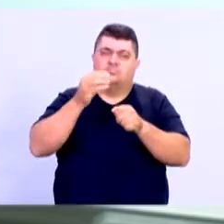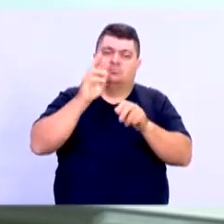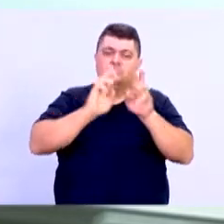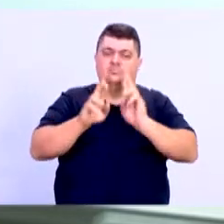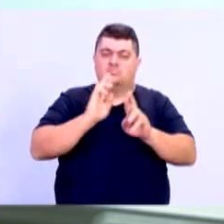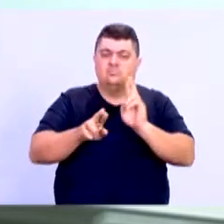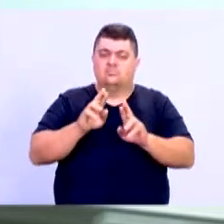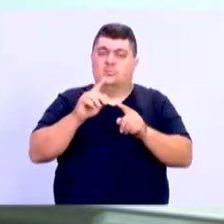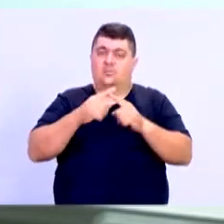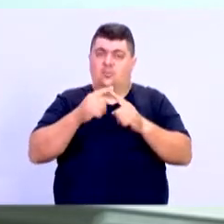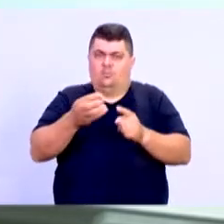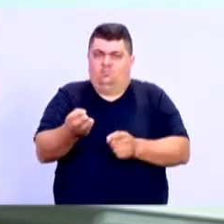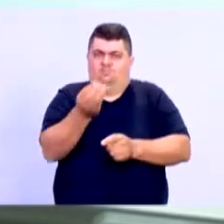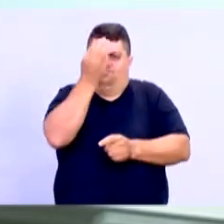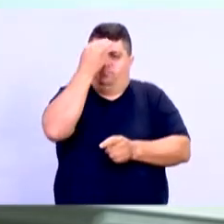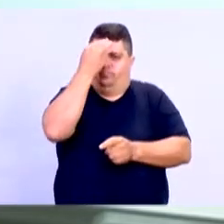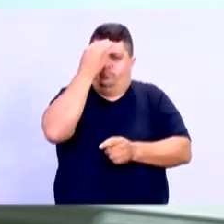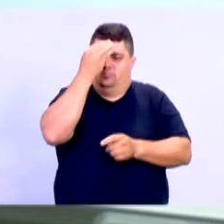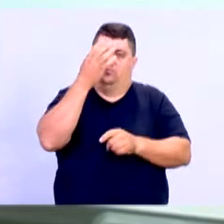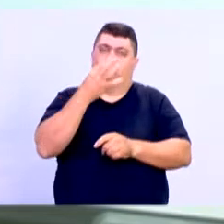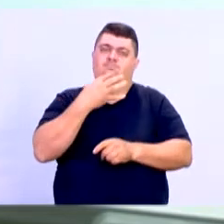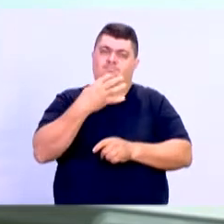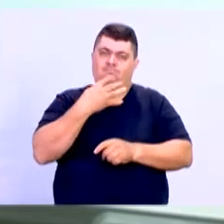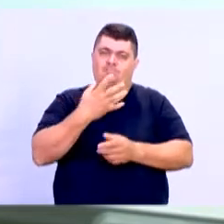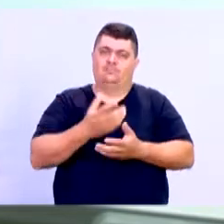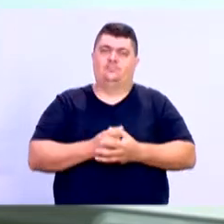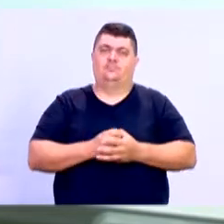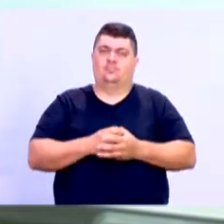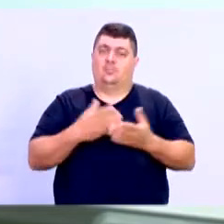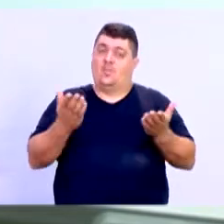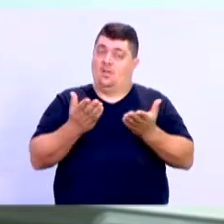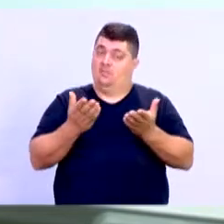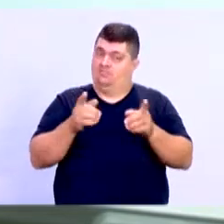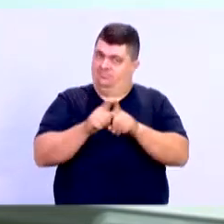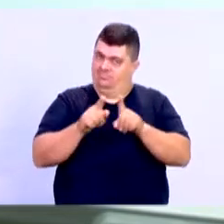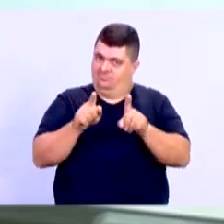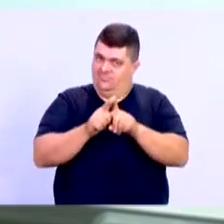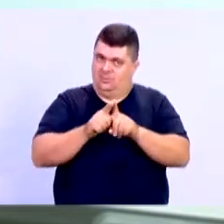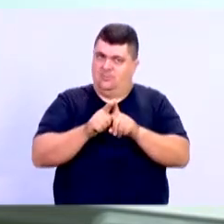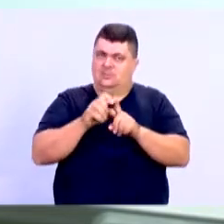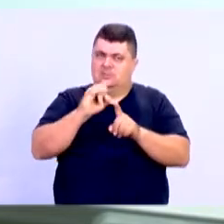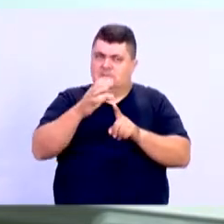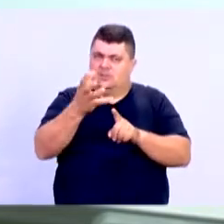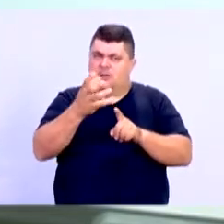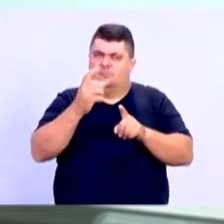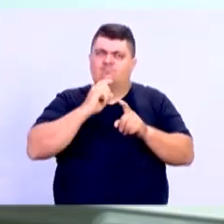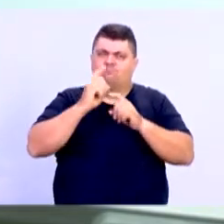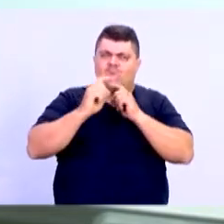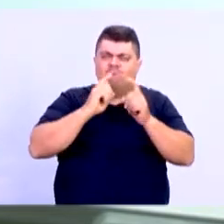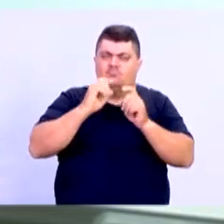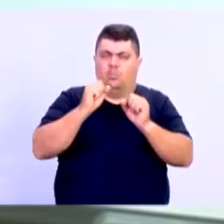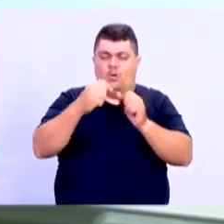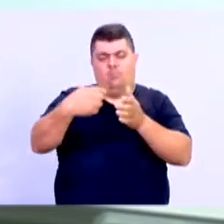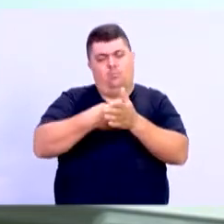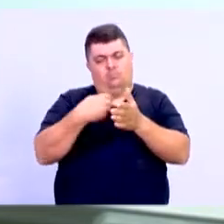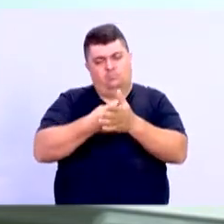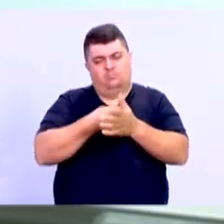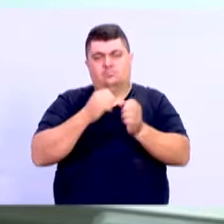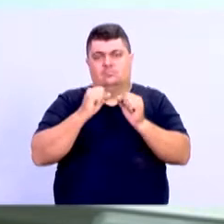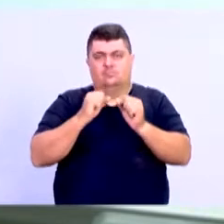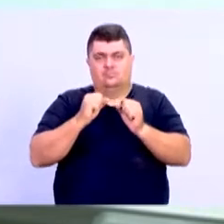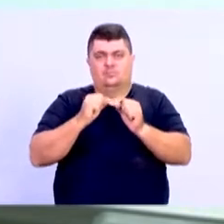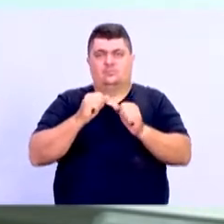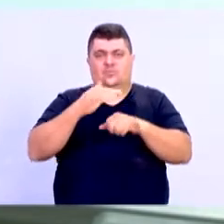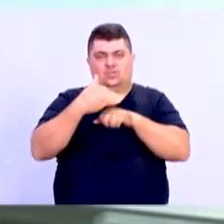responda para afirmar mais ainda o conhecimento. Também estou à sua disposição para tirar dúvidas a qualquer momento. É só